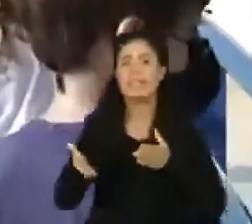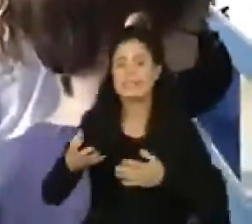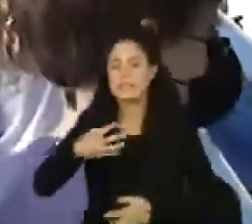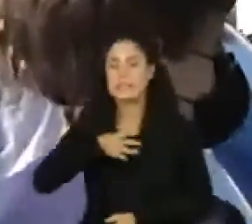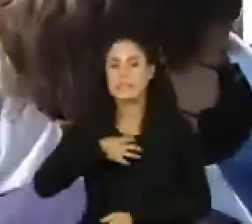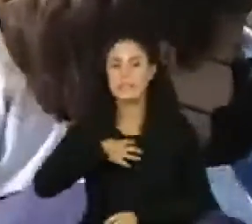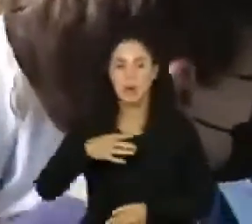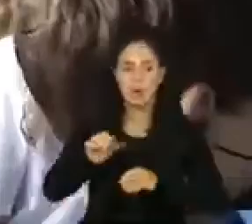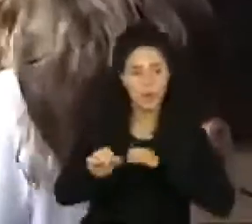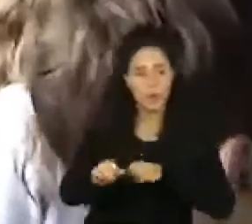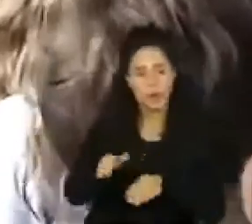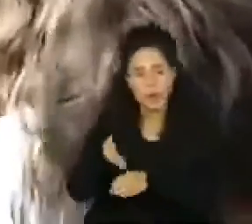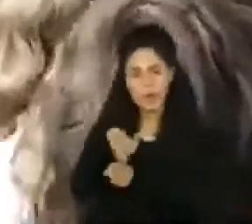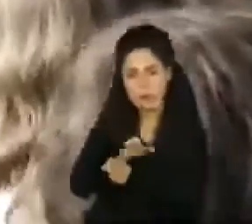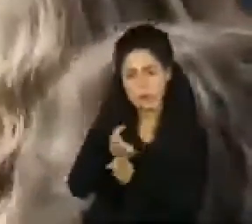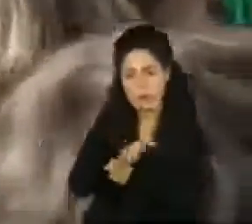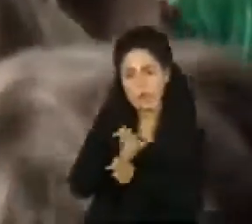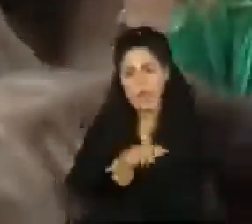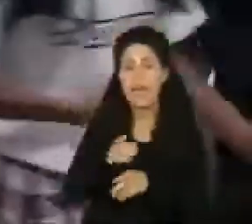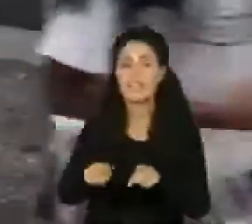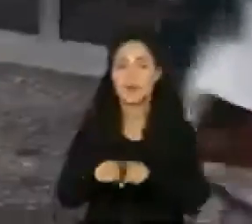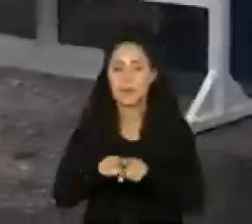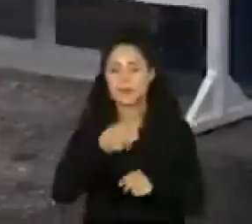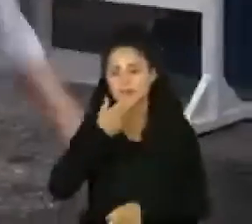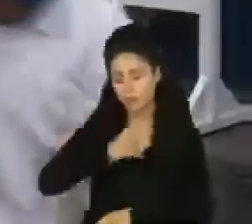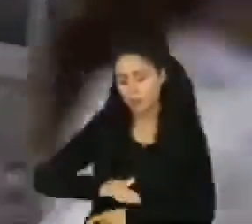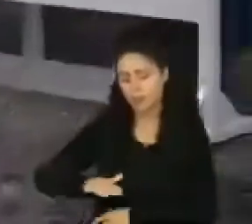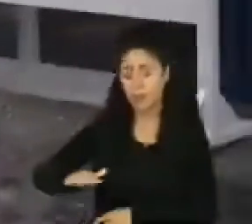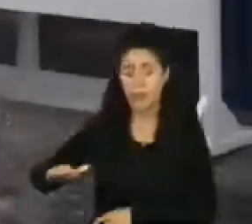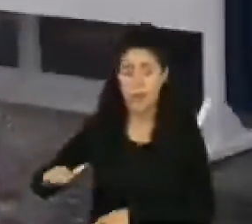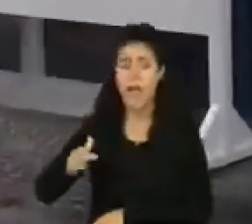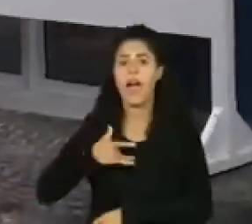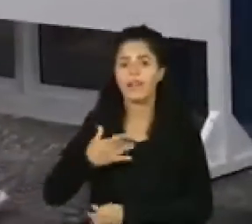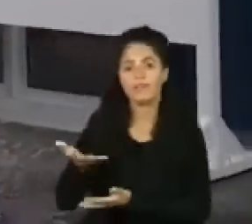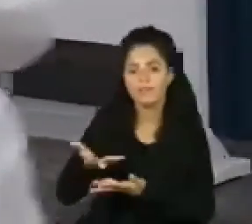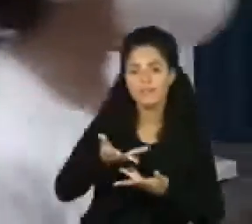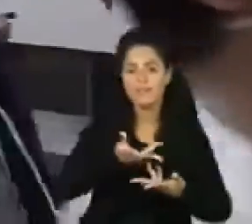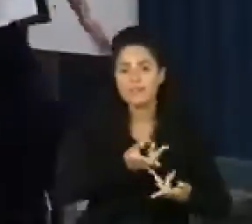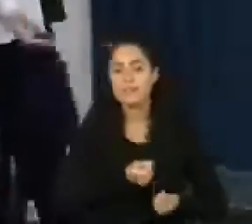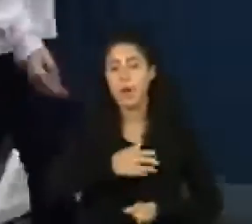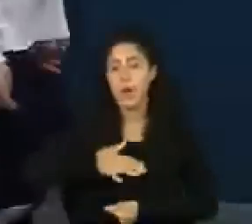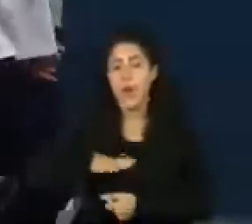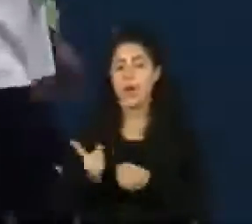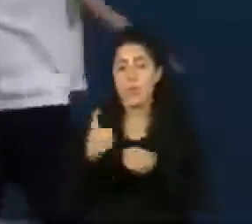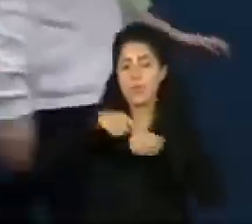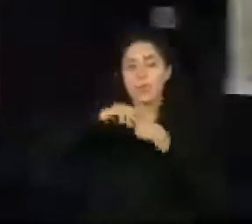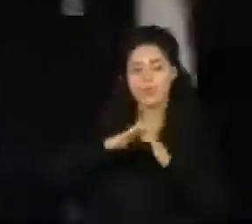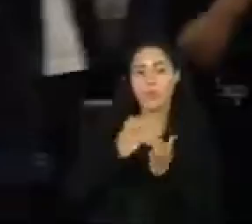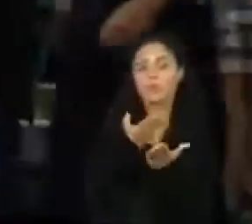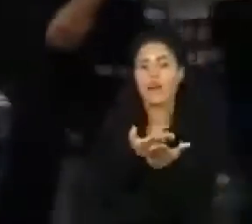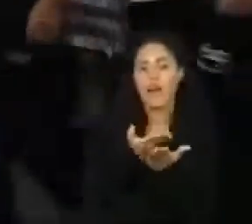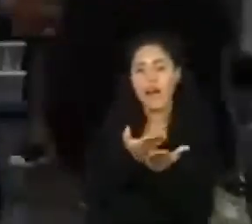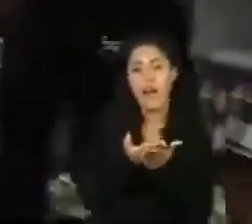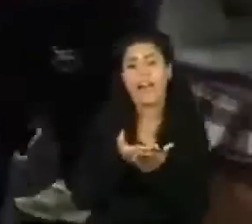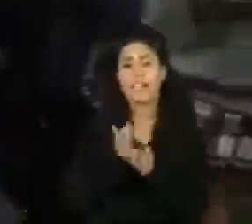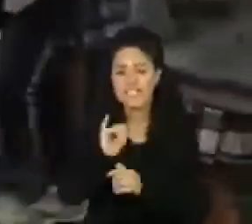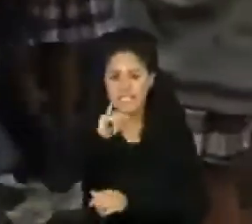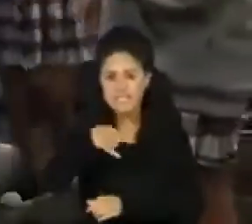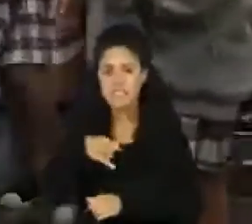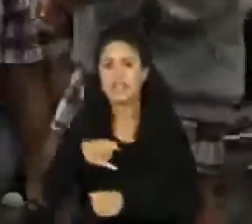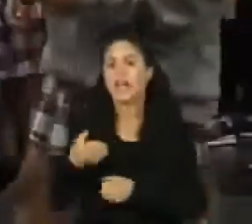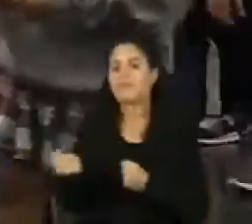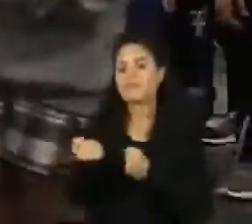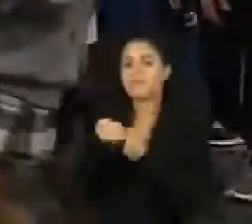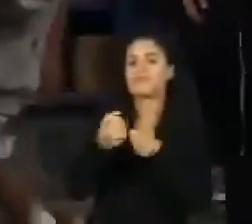a socialização e aprendizagem das crianças. Por isso, o acolhimento correto neste retorno presencial deve contar com a